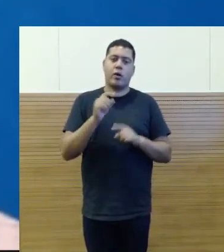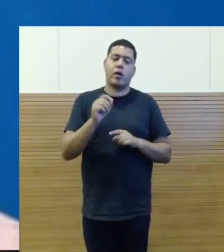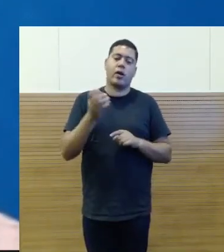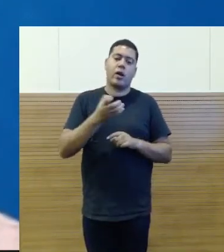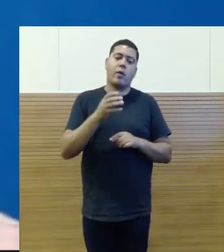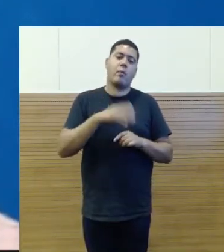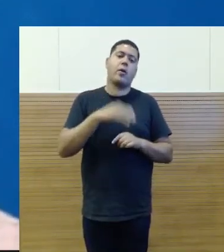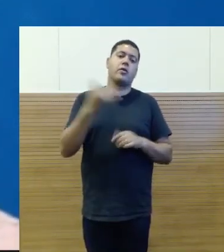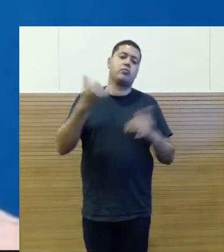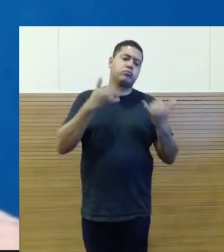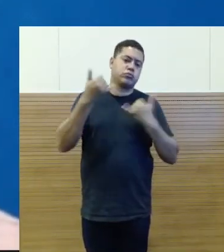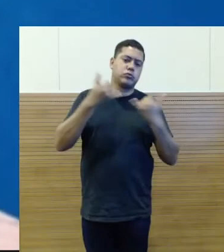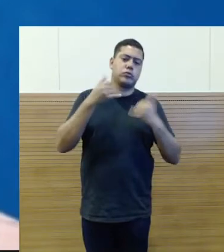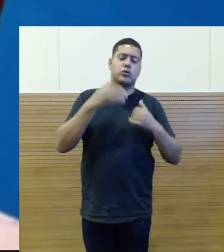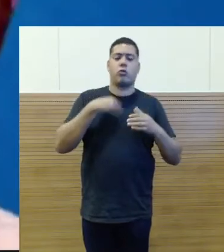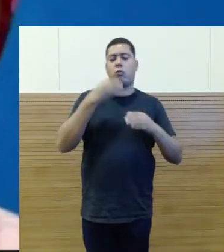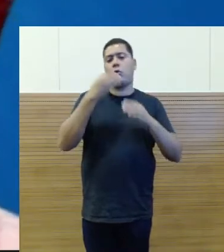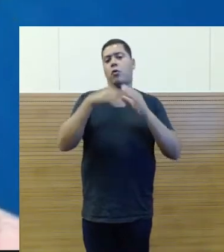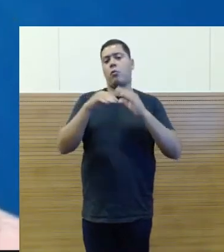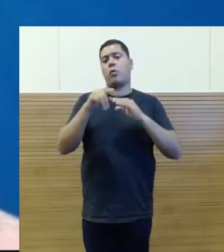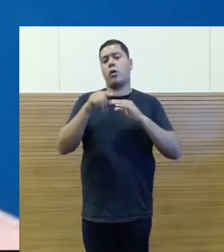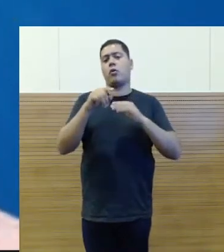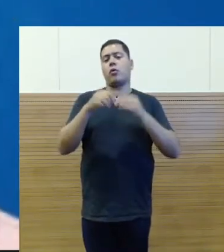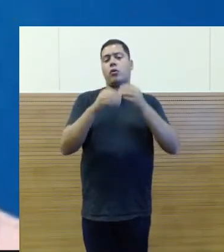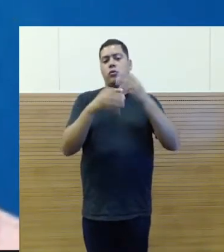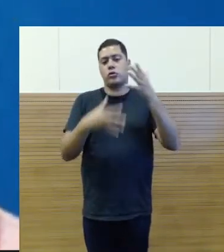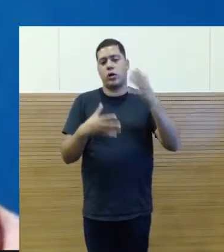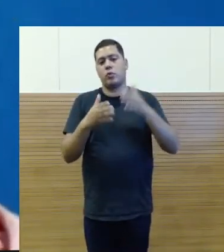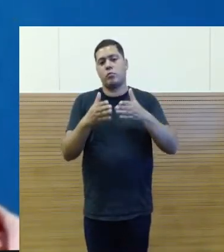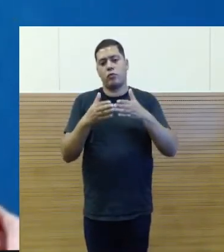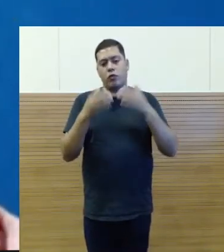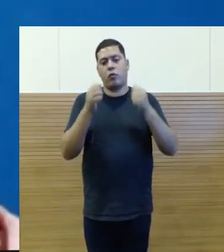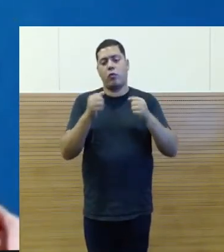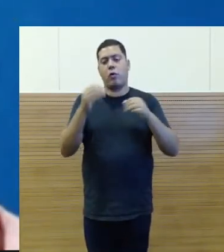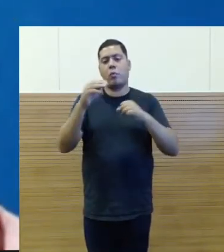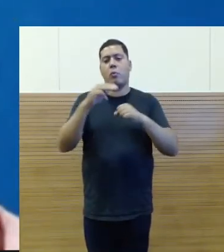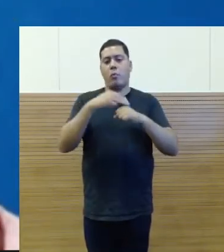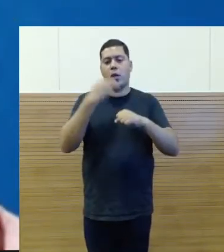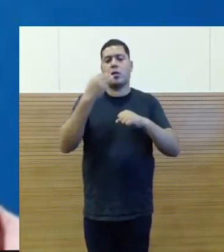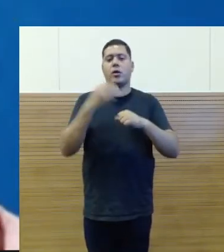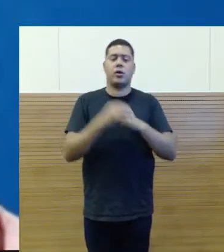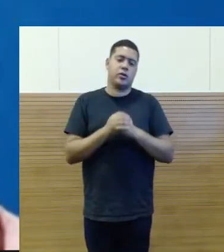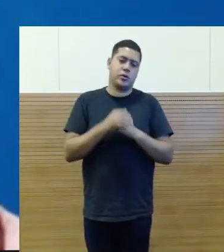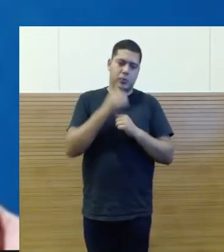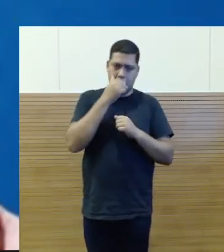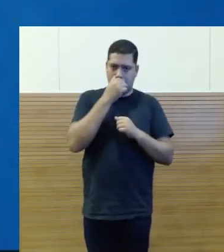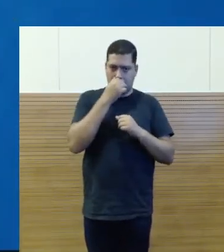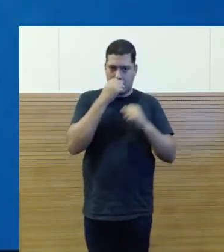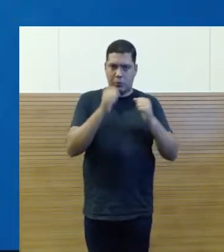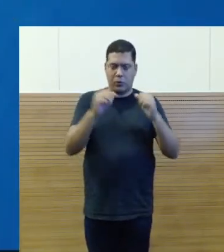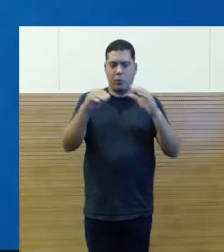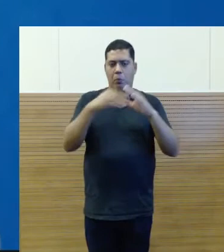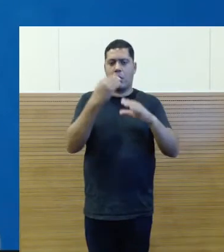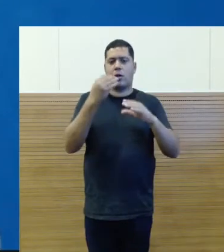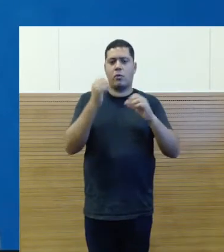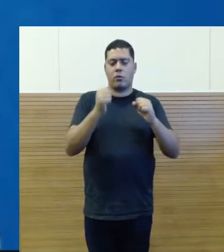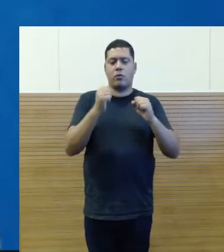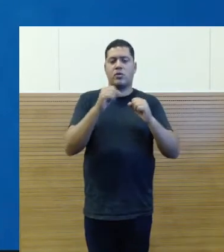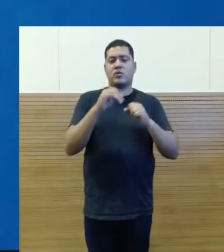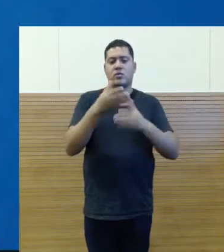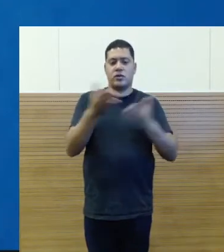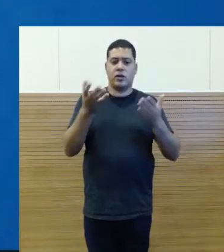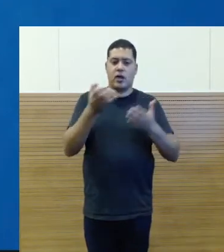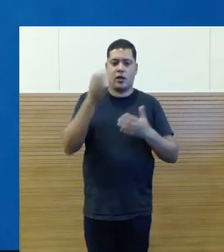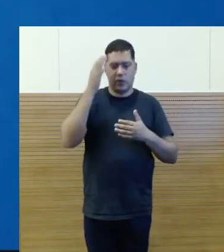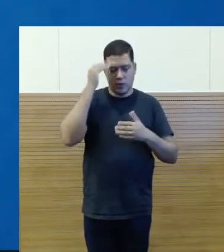mais informações, eu vou colocar meu e-mail no chat. E, por favor, entre em contato comigo, caso vocês queiram se engajar comigo e